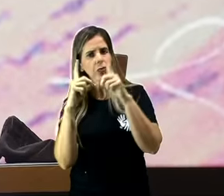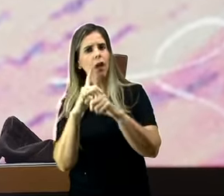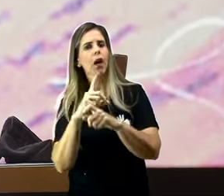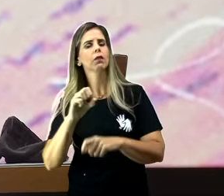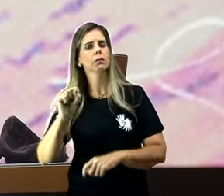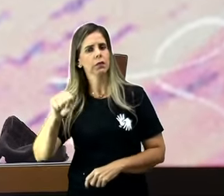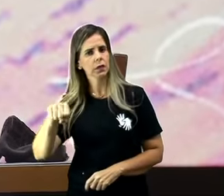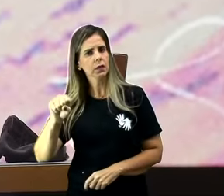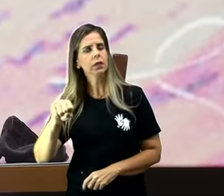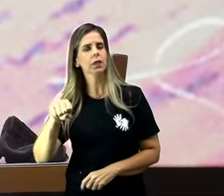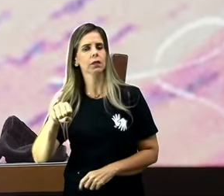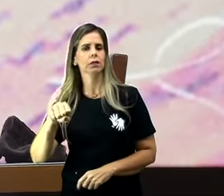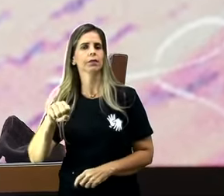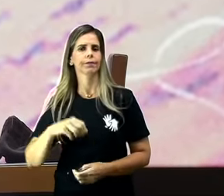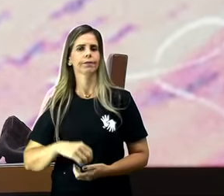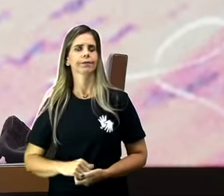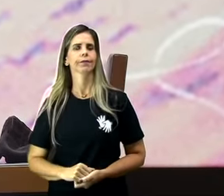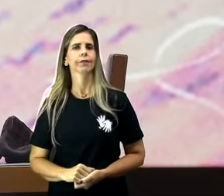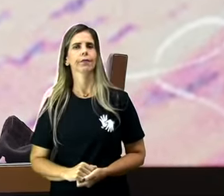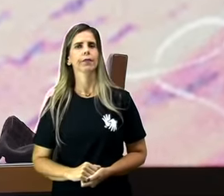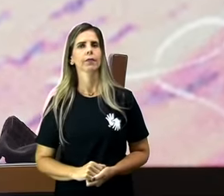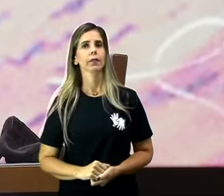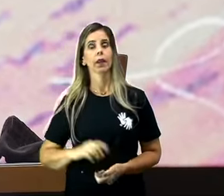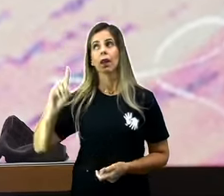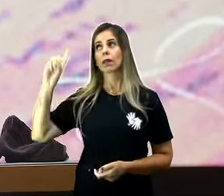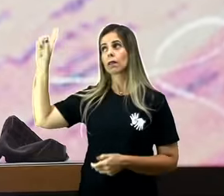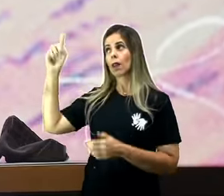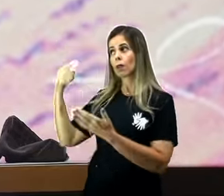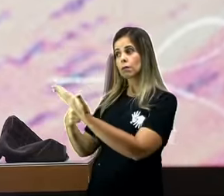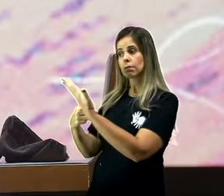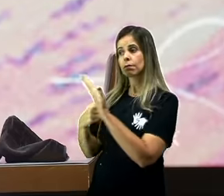projeto para eu enfrentar algo que não tivesse guerra.